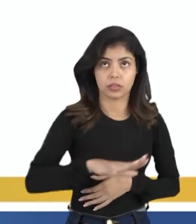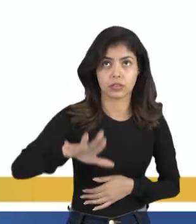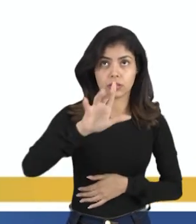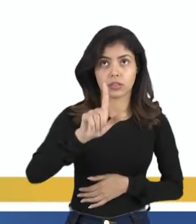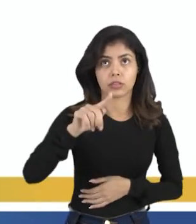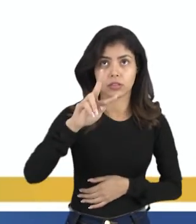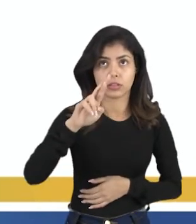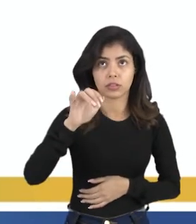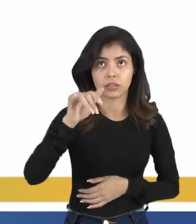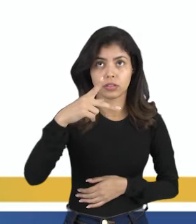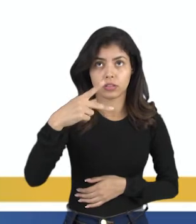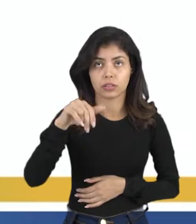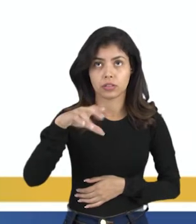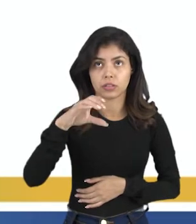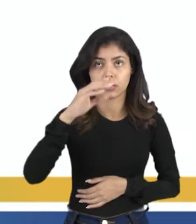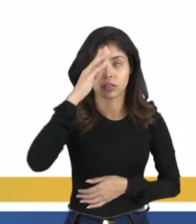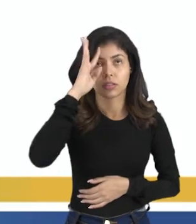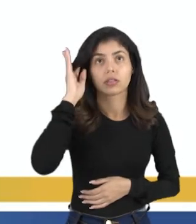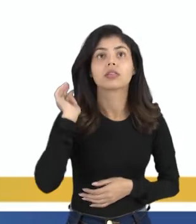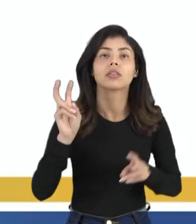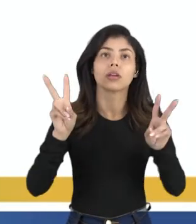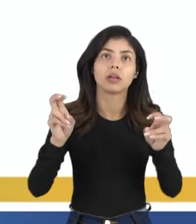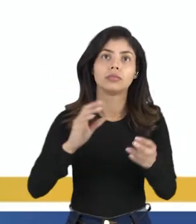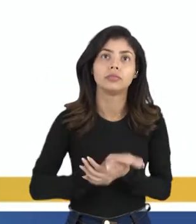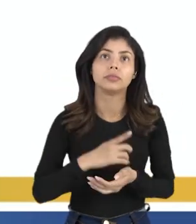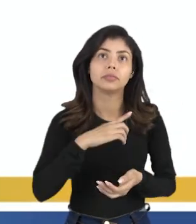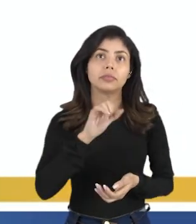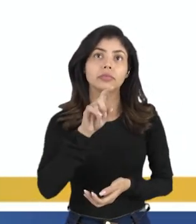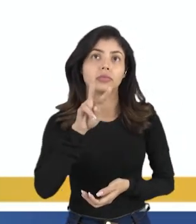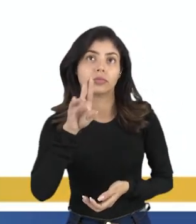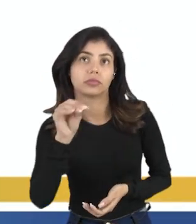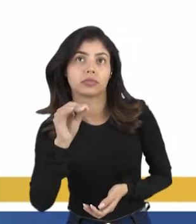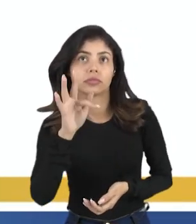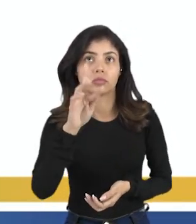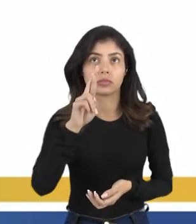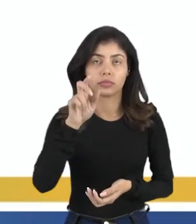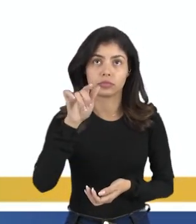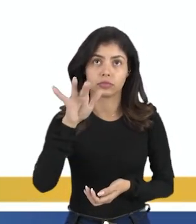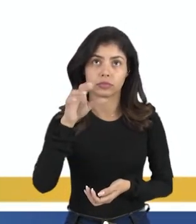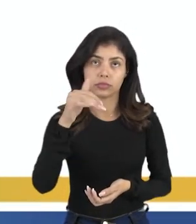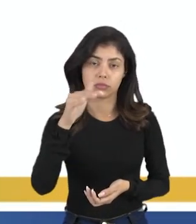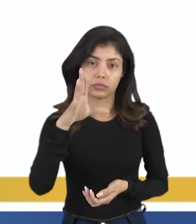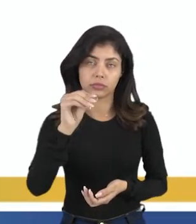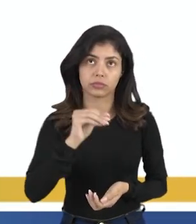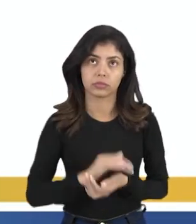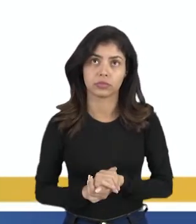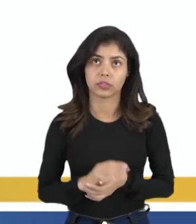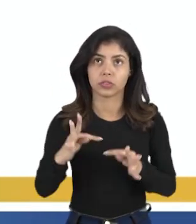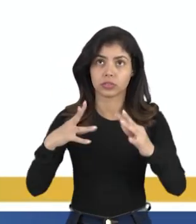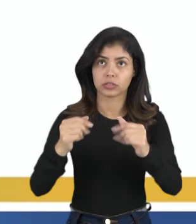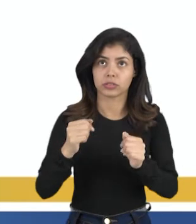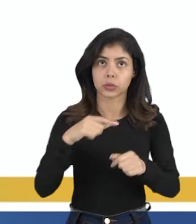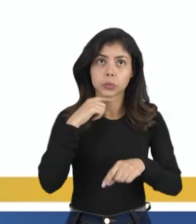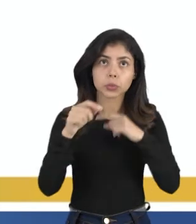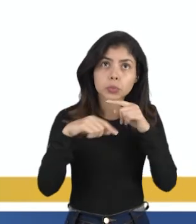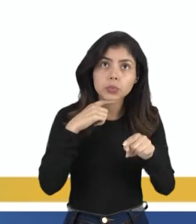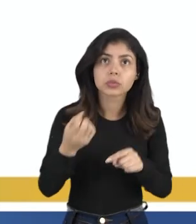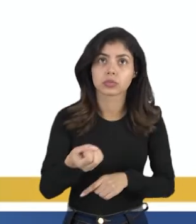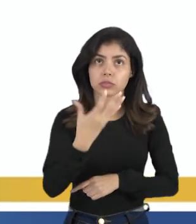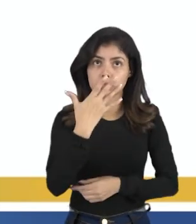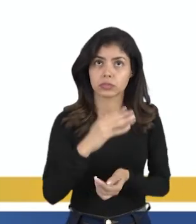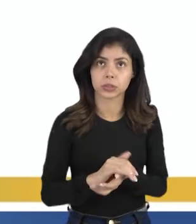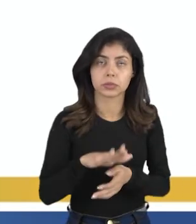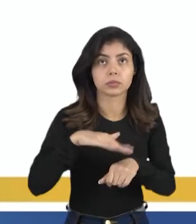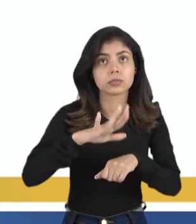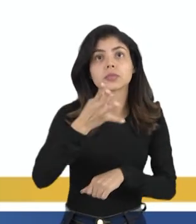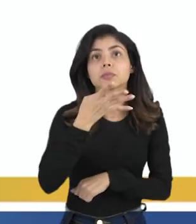americana National Geographic sobre a ocupação soviética no Afeganistão. Tornou-se, sem dúvida, uma